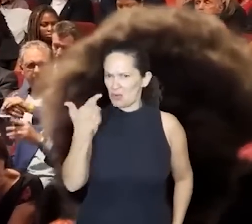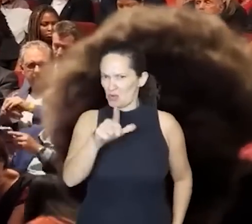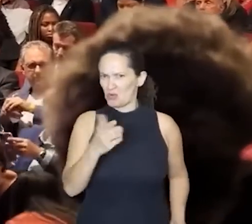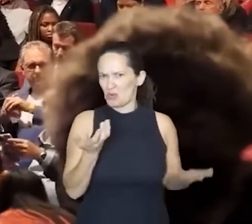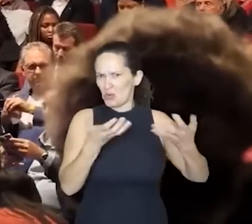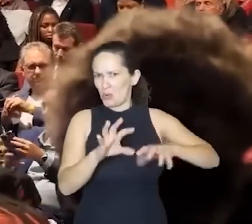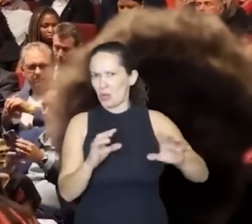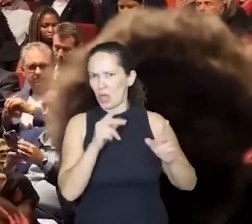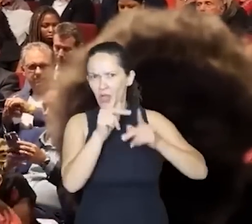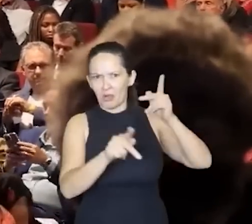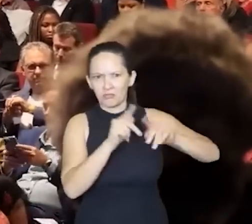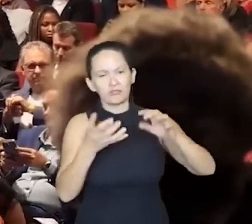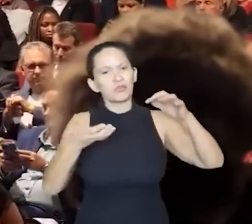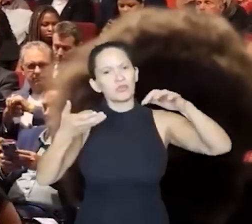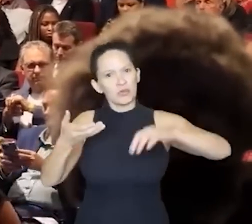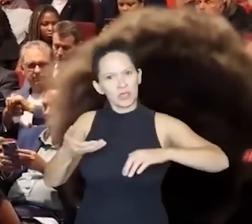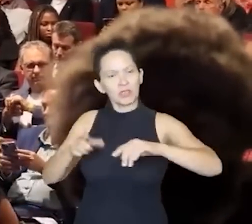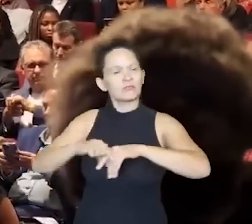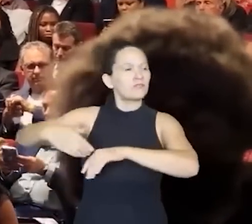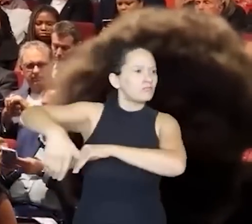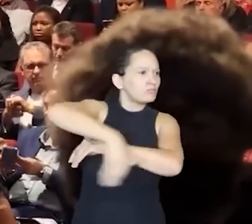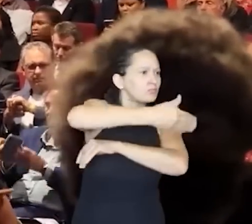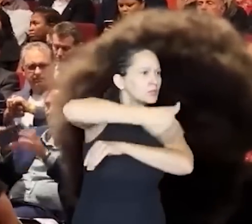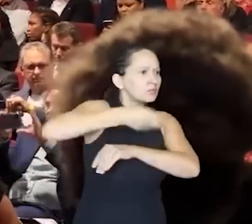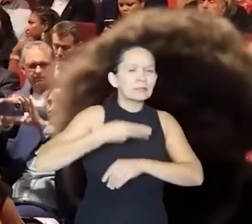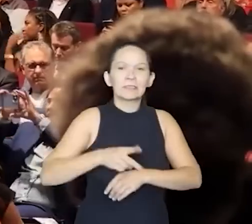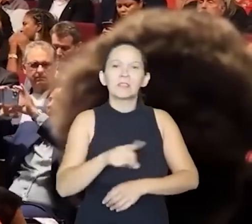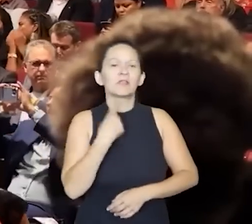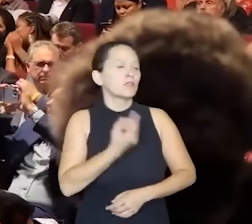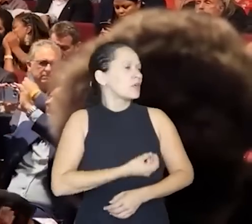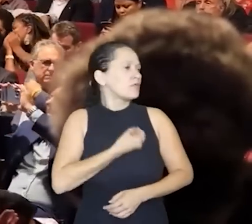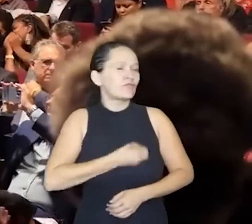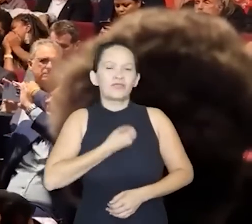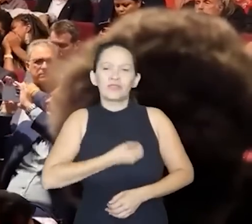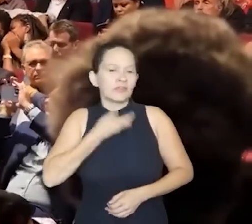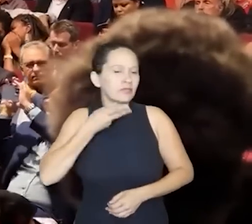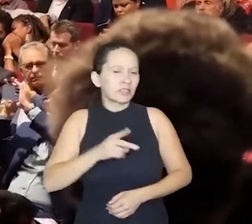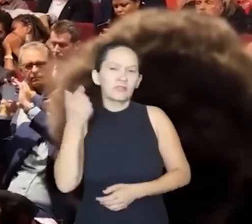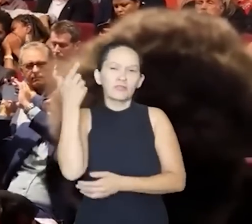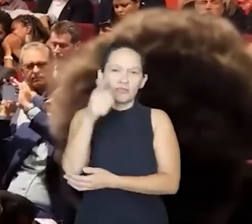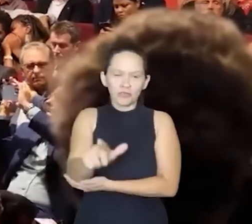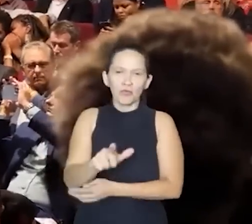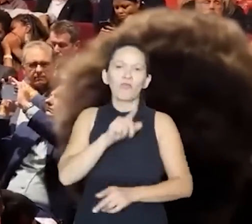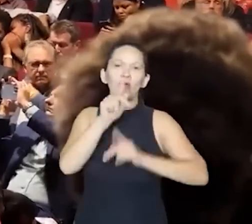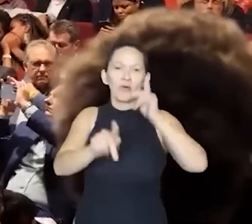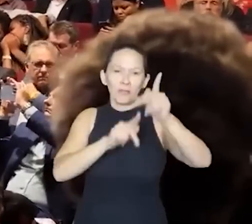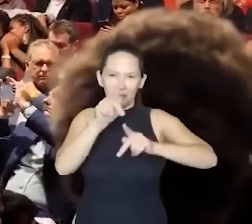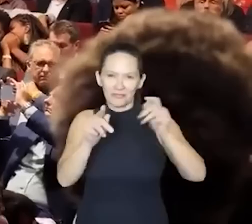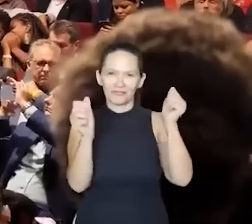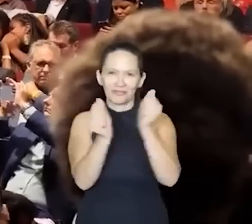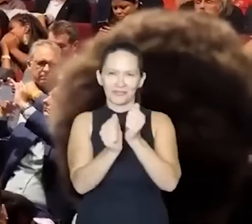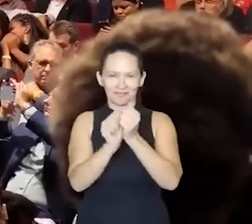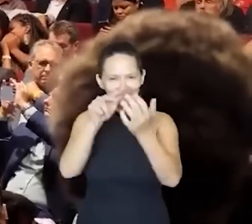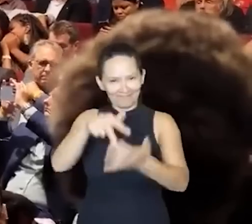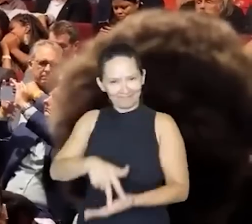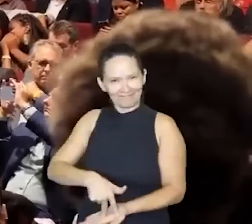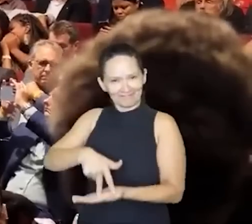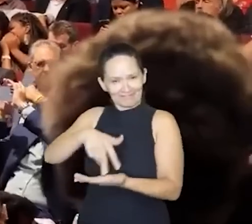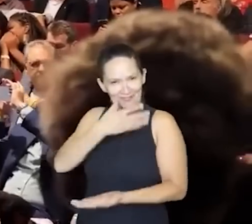Congresso Nacional e nas ruas. Estivemos e estamos novamente com o povo, à frente do governo